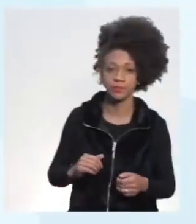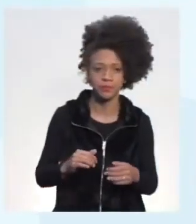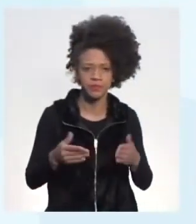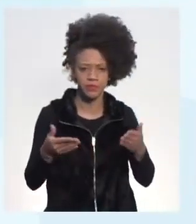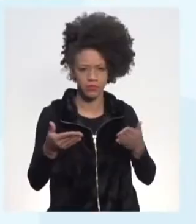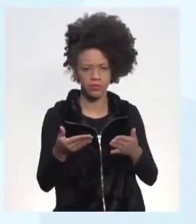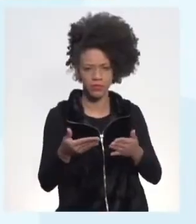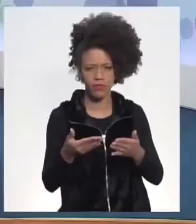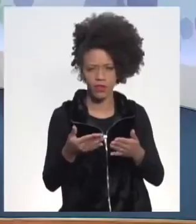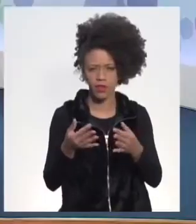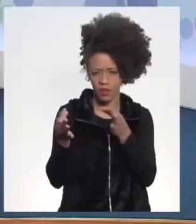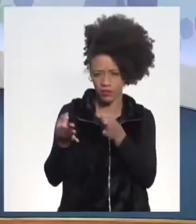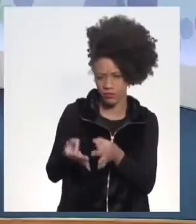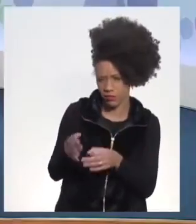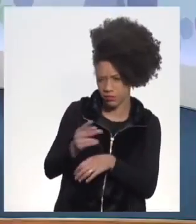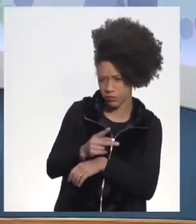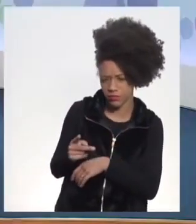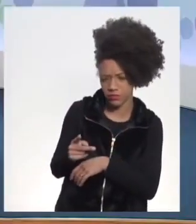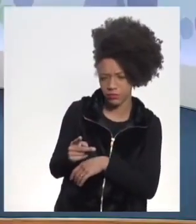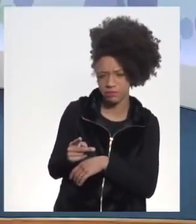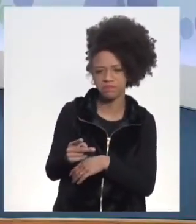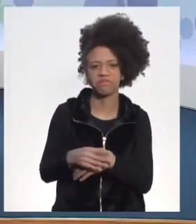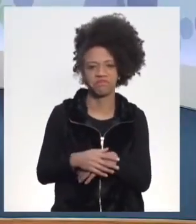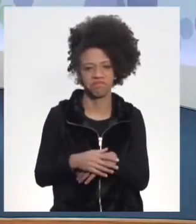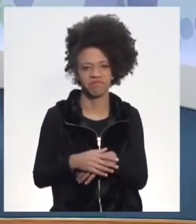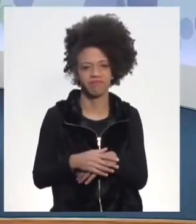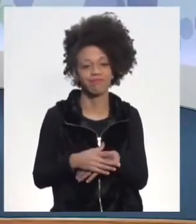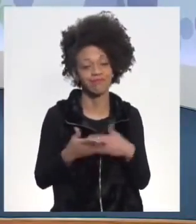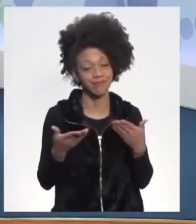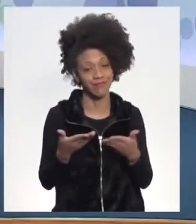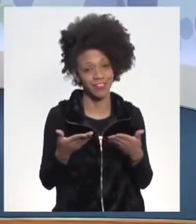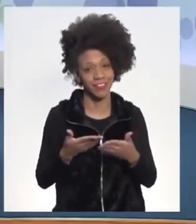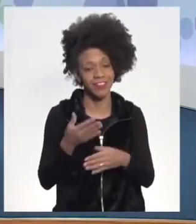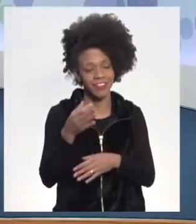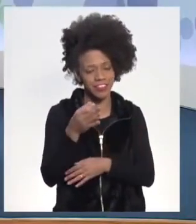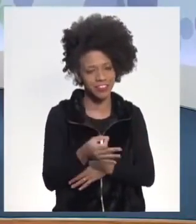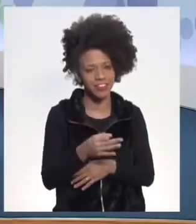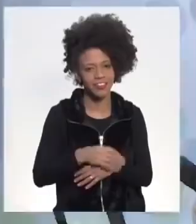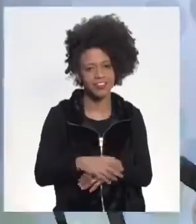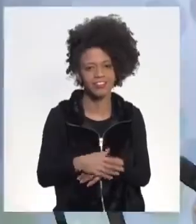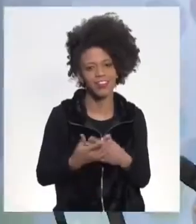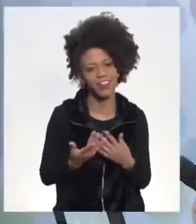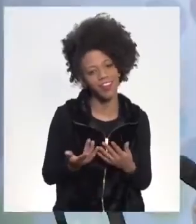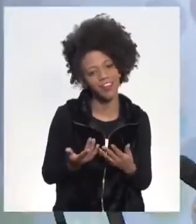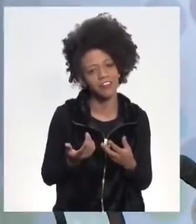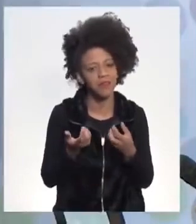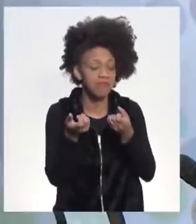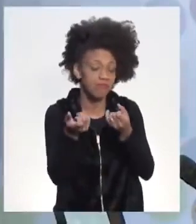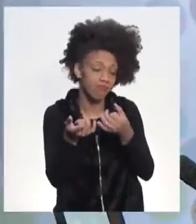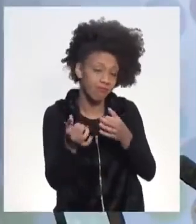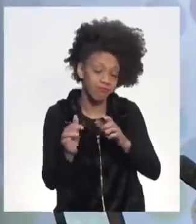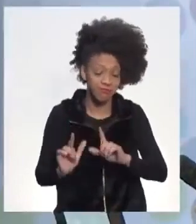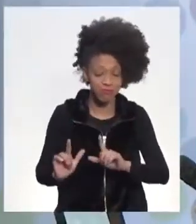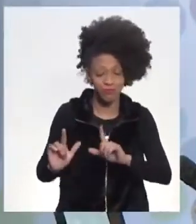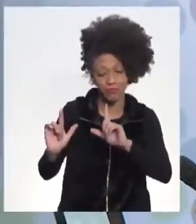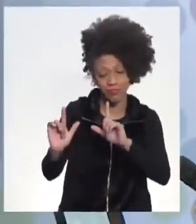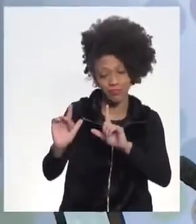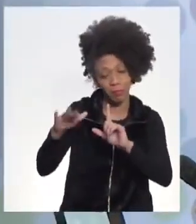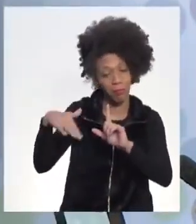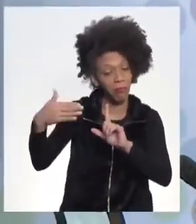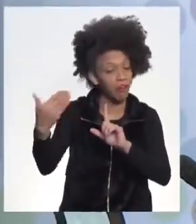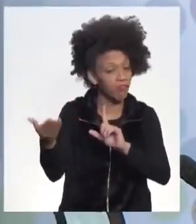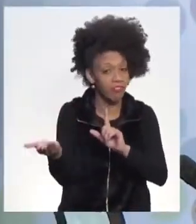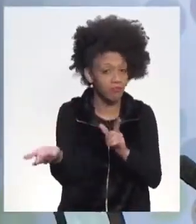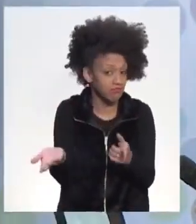agora eu vou certo? Ó, agora eu vou certo. Tá vendo? Eu só estava tipo indo uma tela para frente,